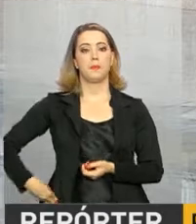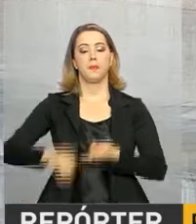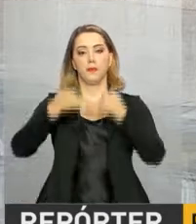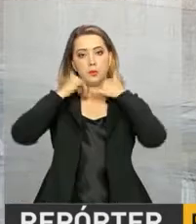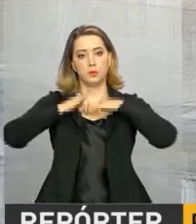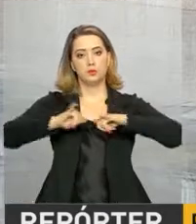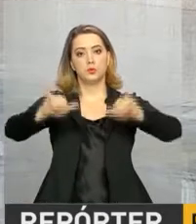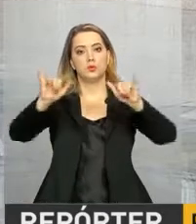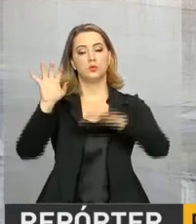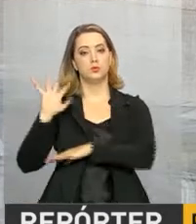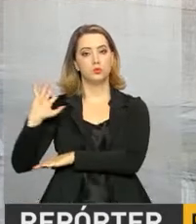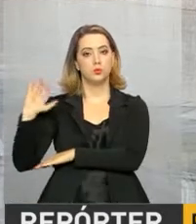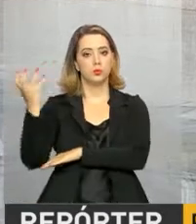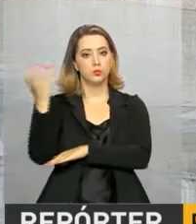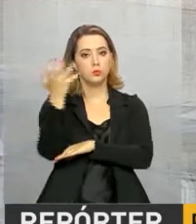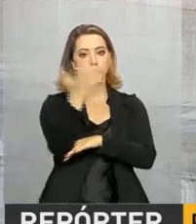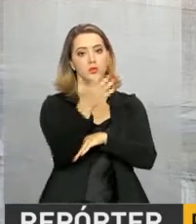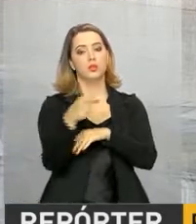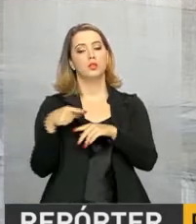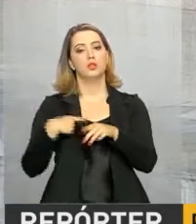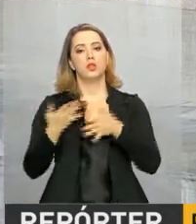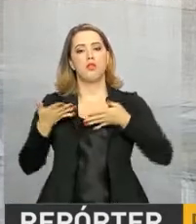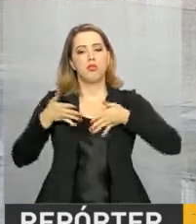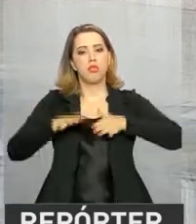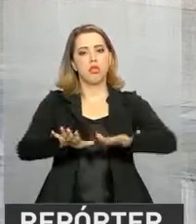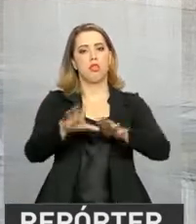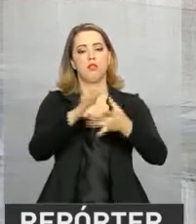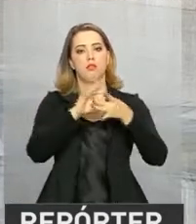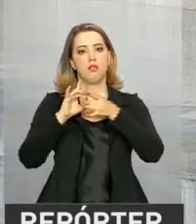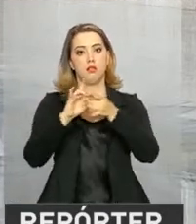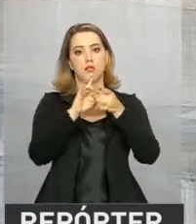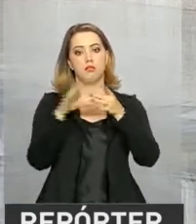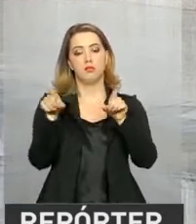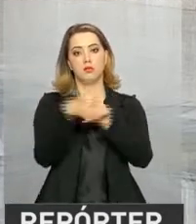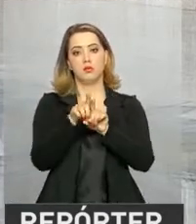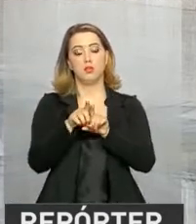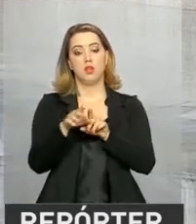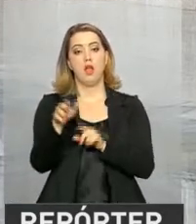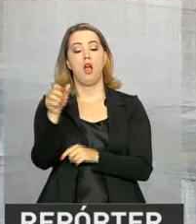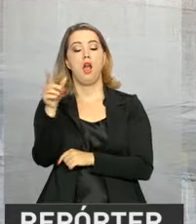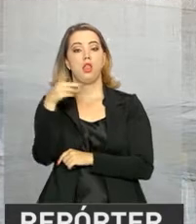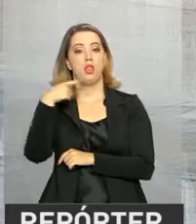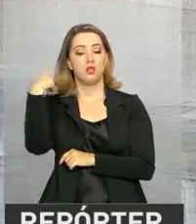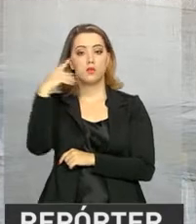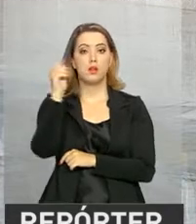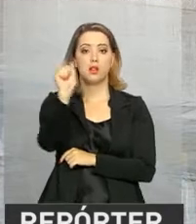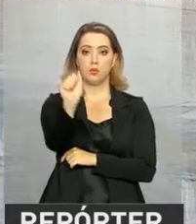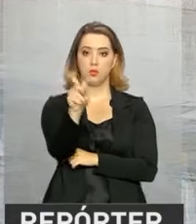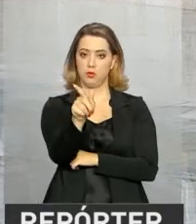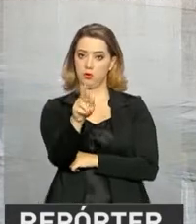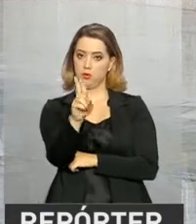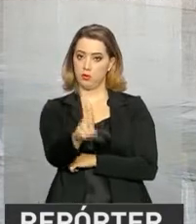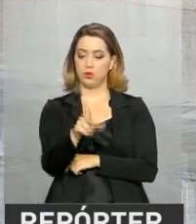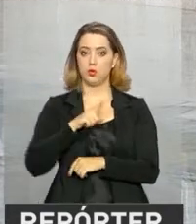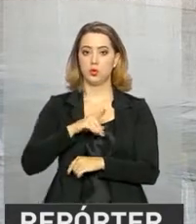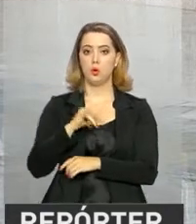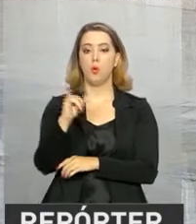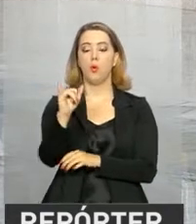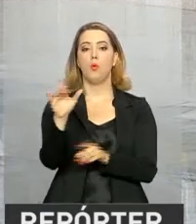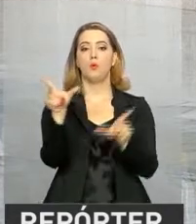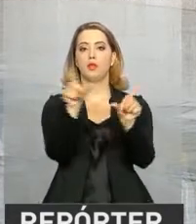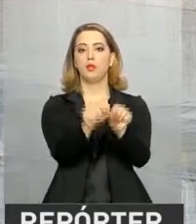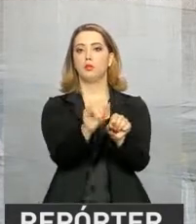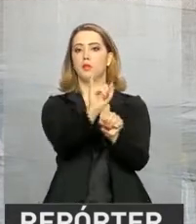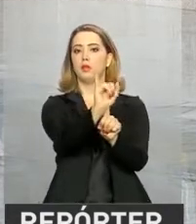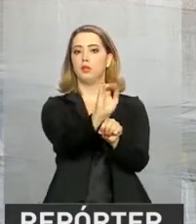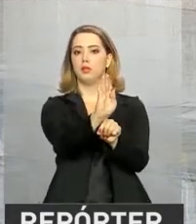energia meio ambiente integração nacional ea advocacia geral da união além da presidente do ibama também